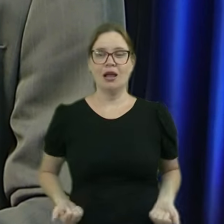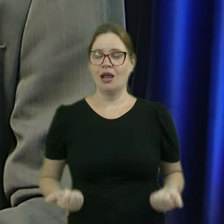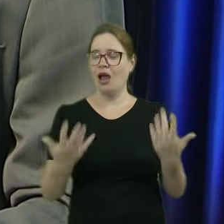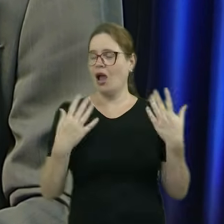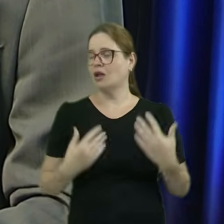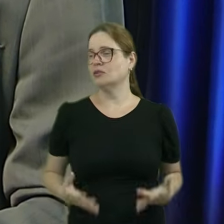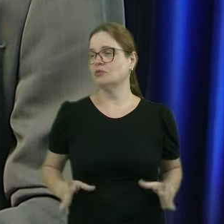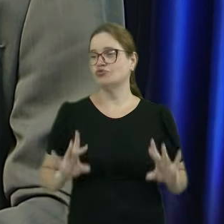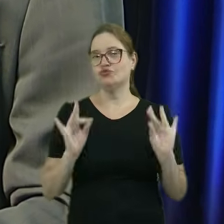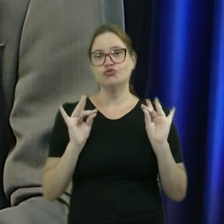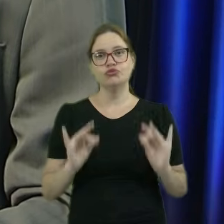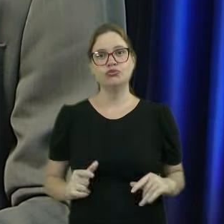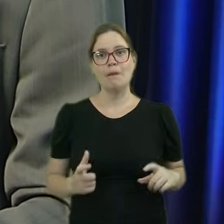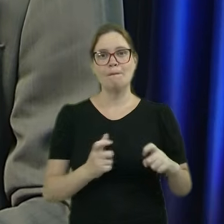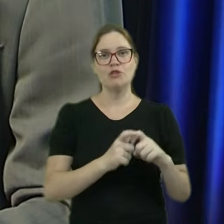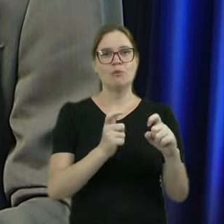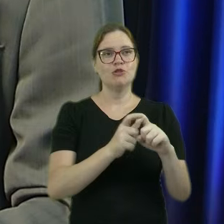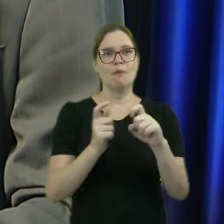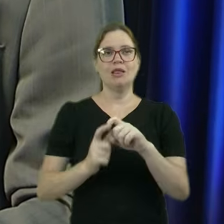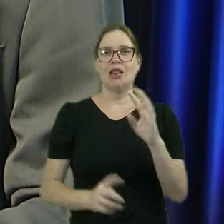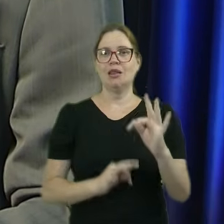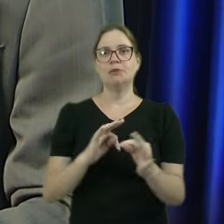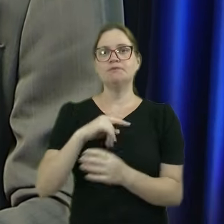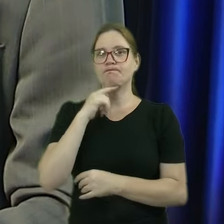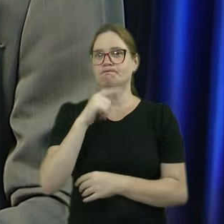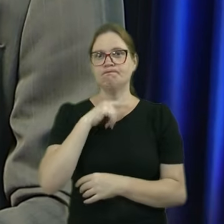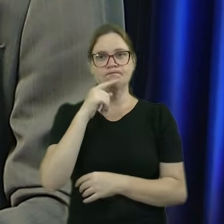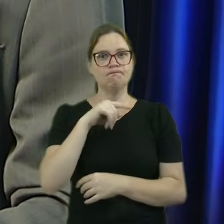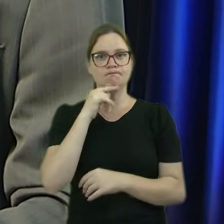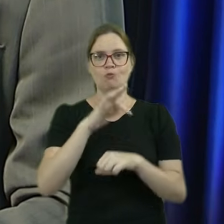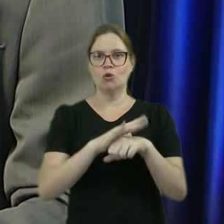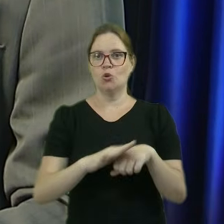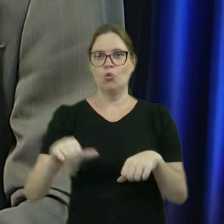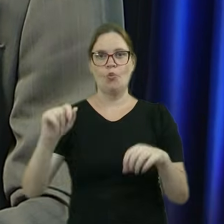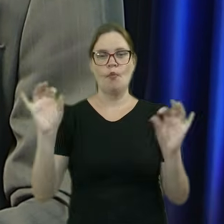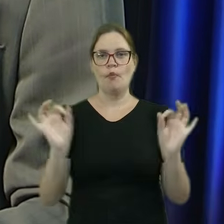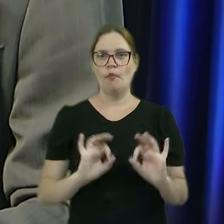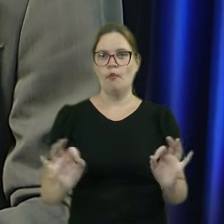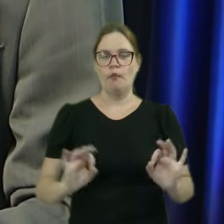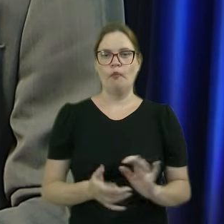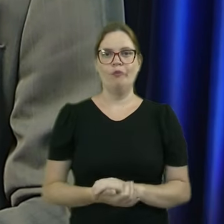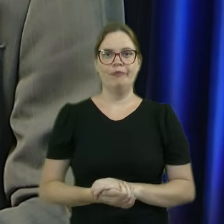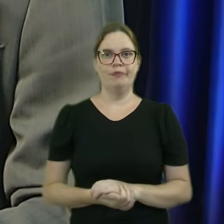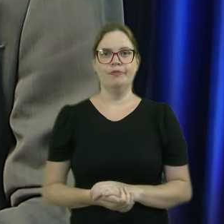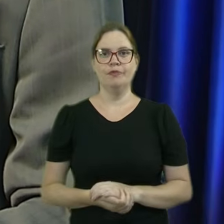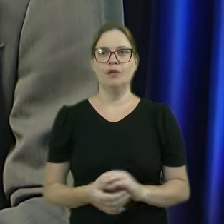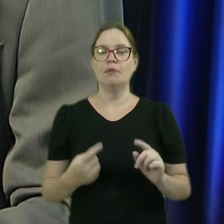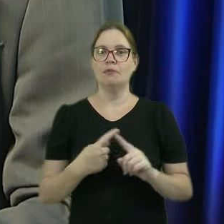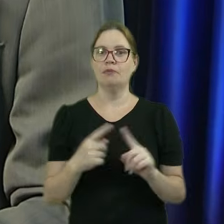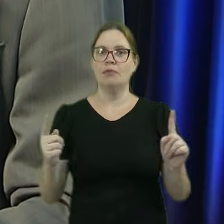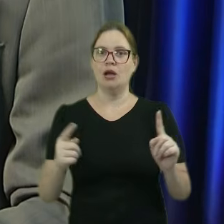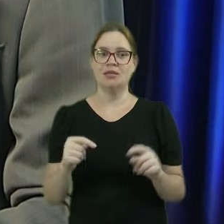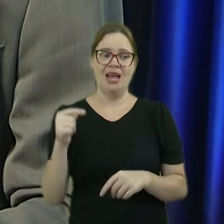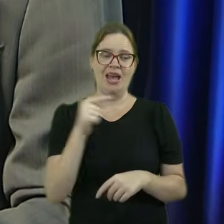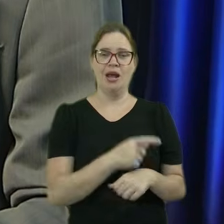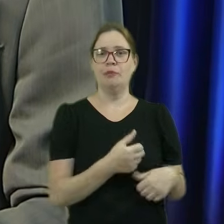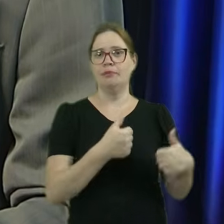haveres, não vinha solução nenhuma para ela. Porque a palavra do Senhor diz assim: antes ela ia a